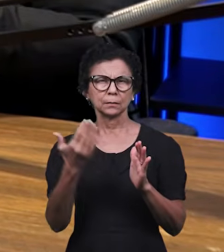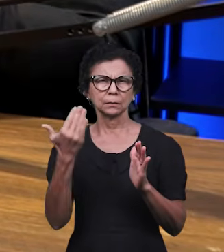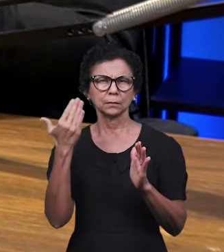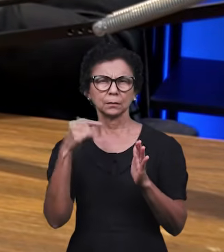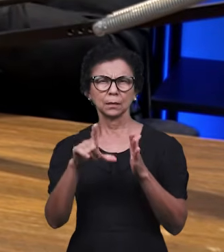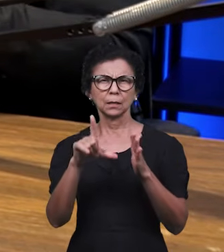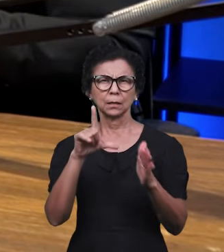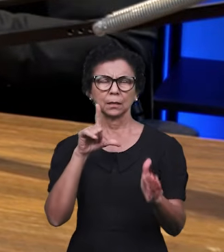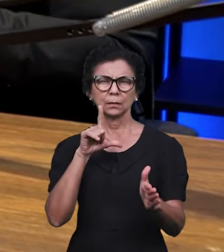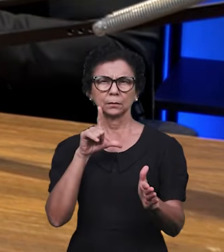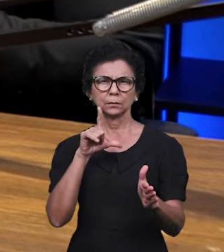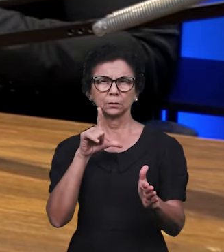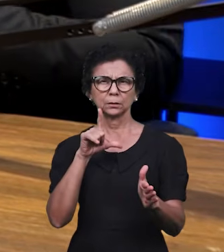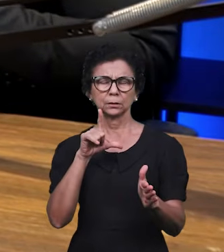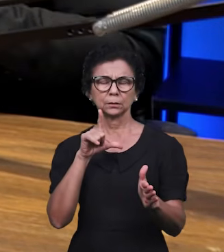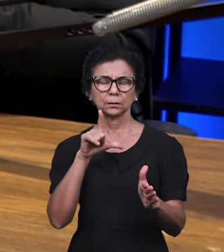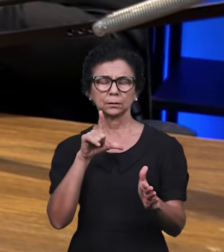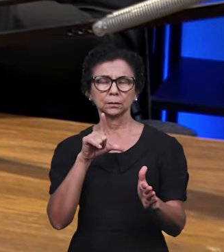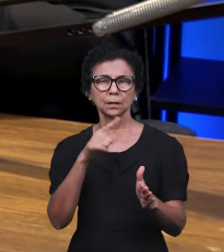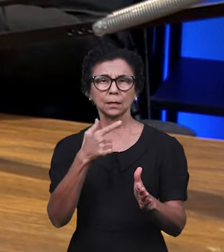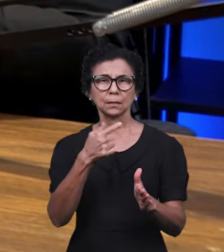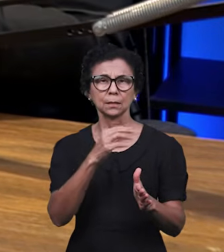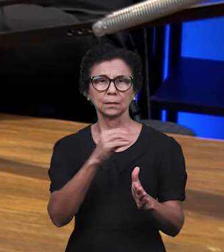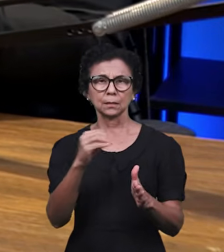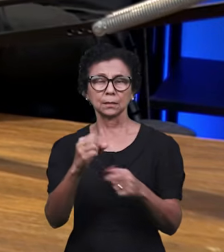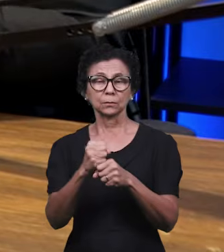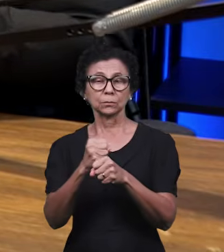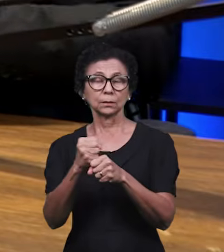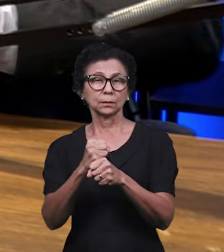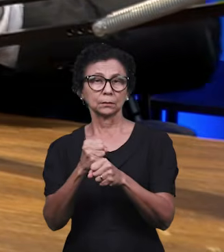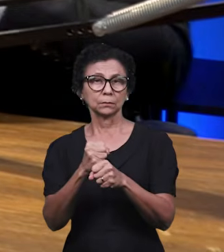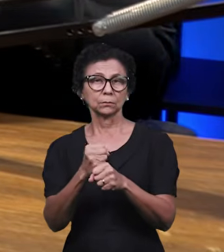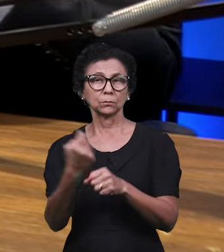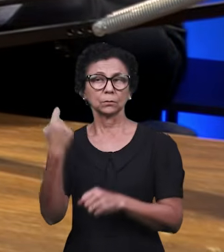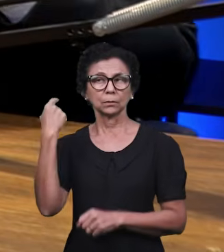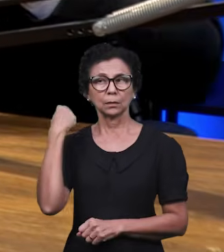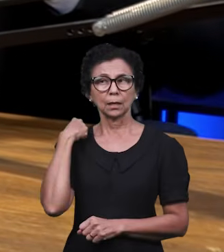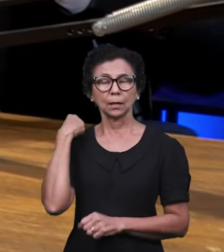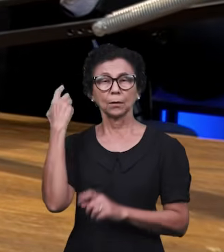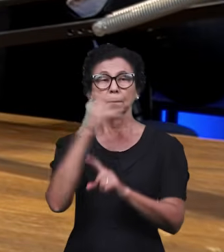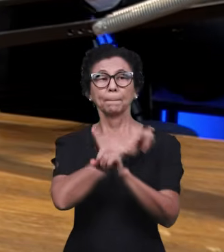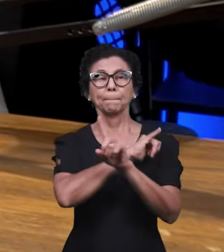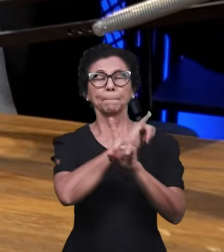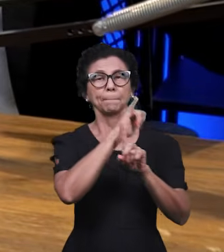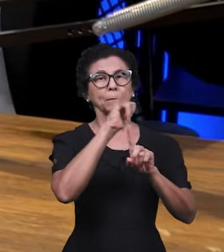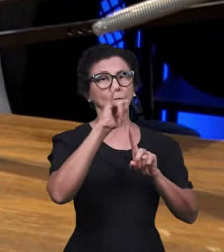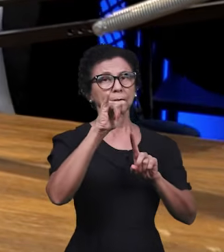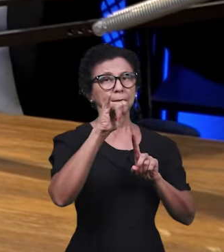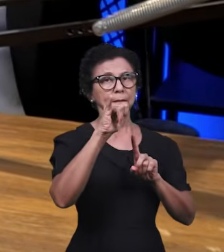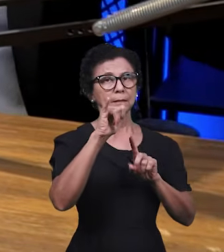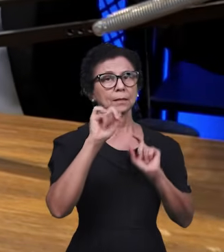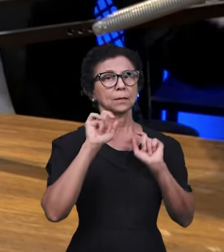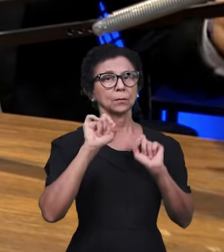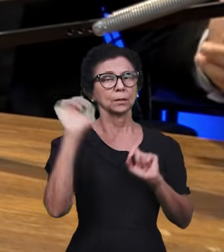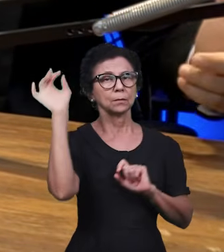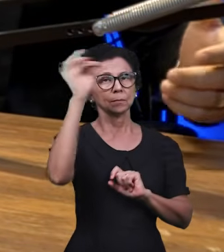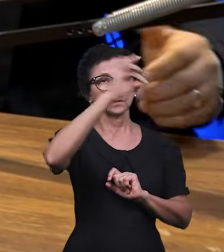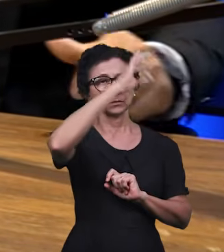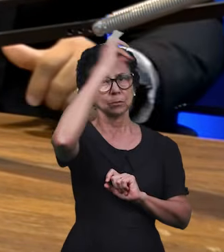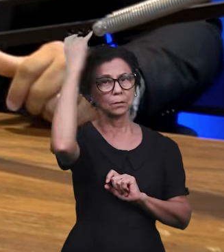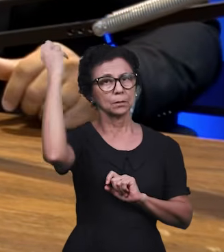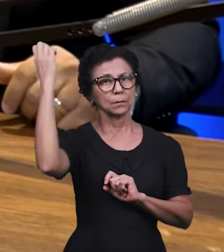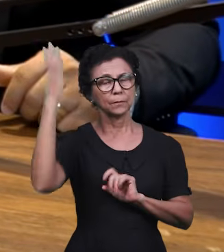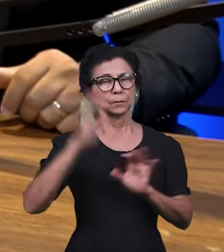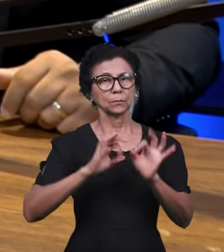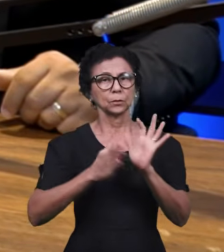profetizava, mas essa profecia era uma ação do Espírito revelando o projeto